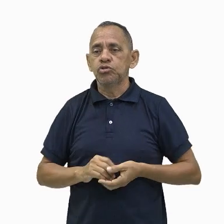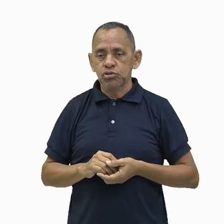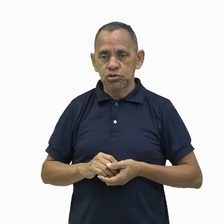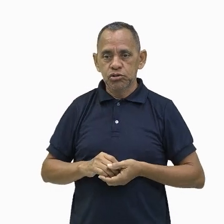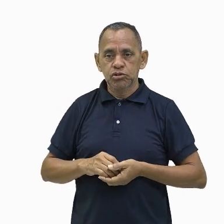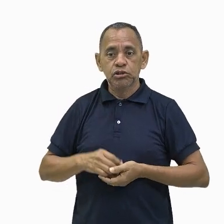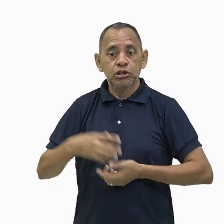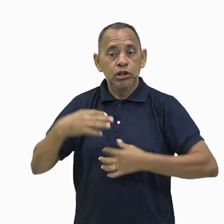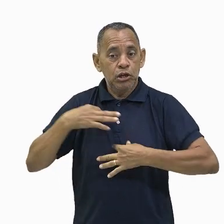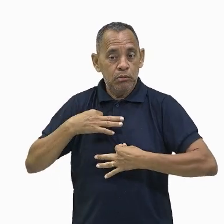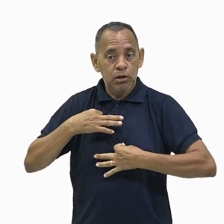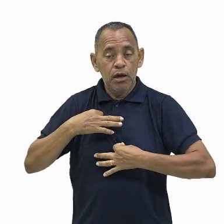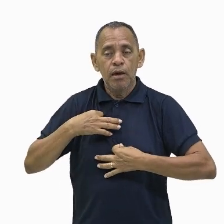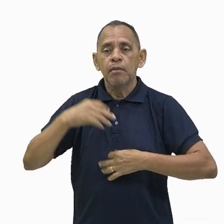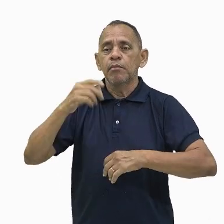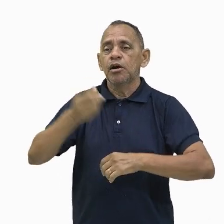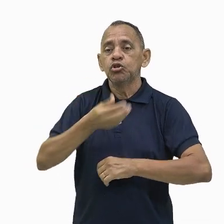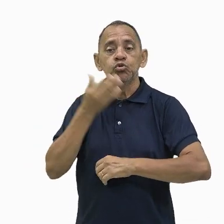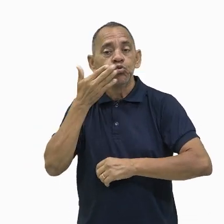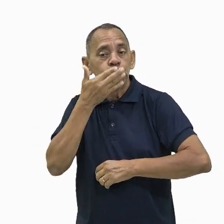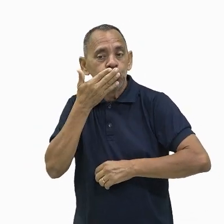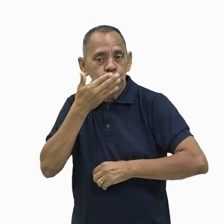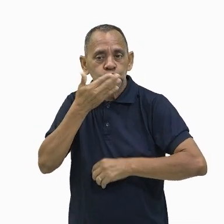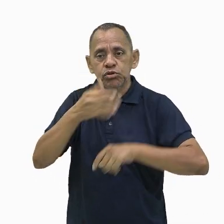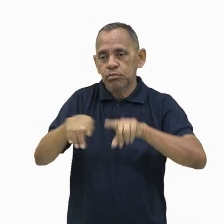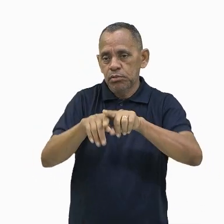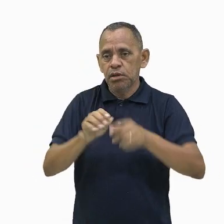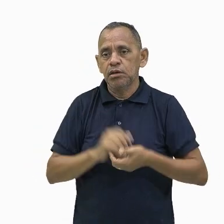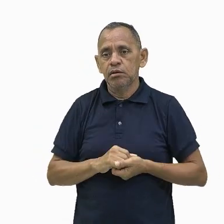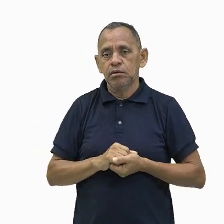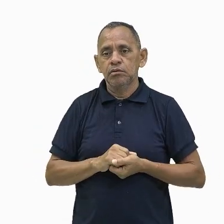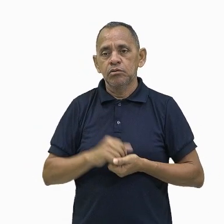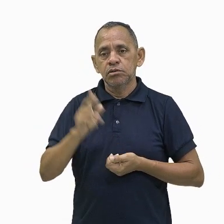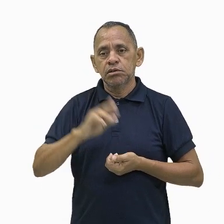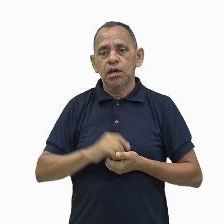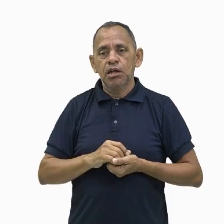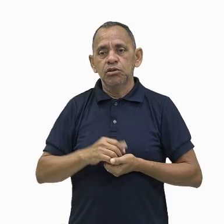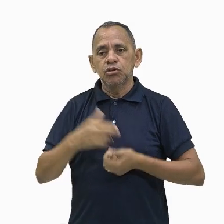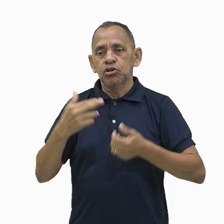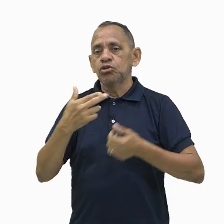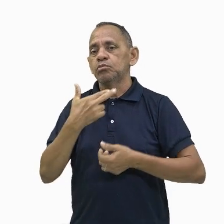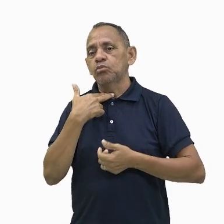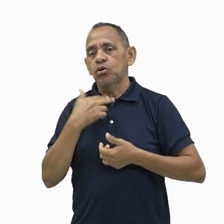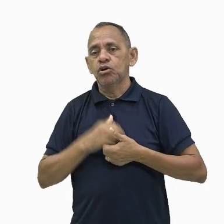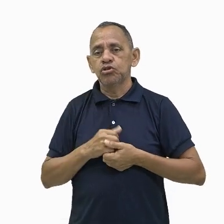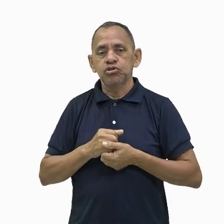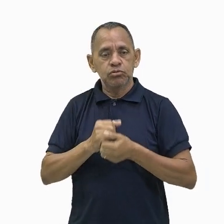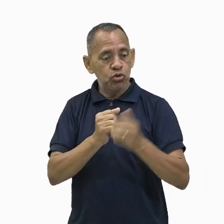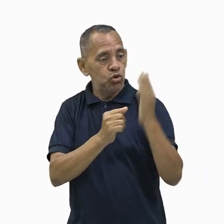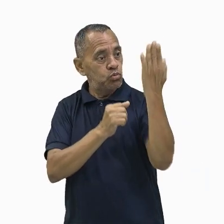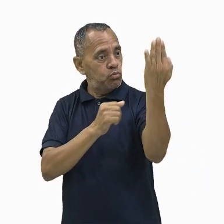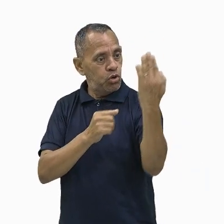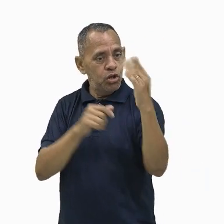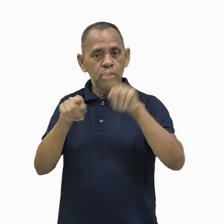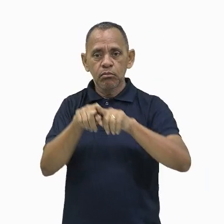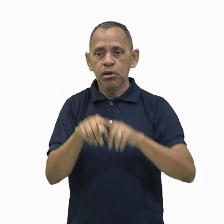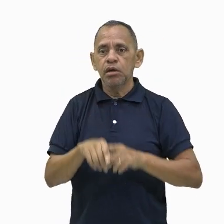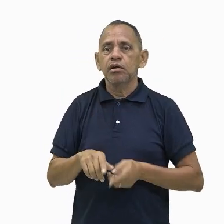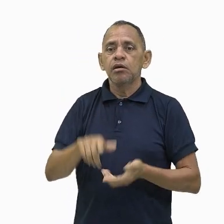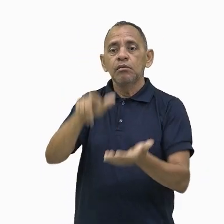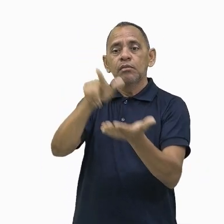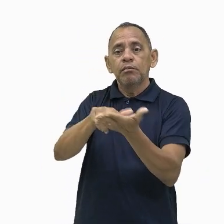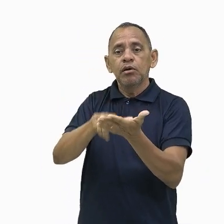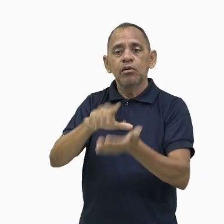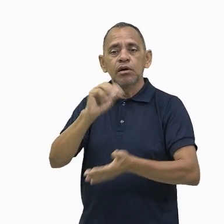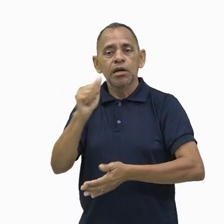que já foram usados para limpar a boca, alguma outra sujeira, não devem ser reciclados. Espelhos, papel carbono, então aqui são alguns